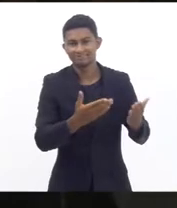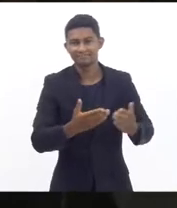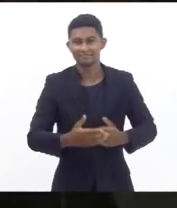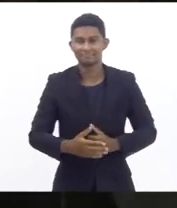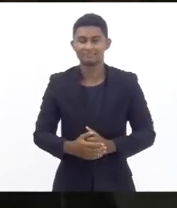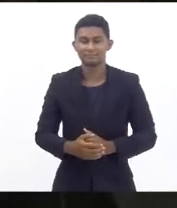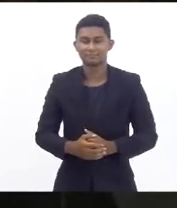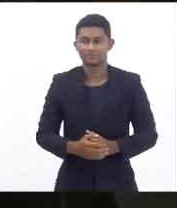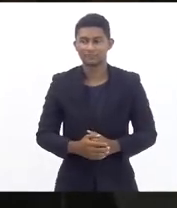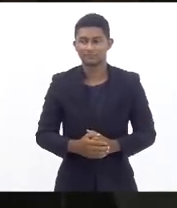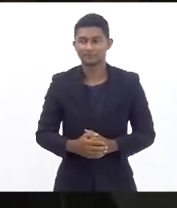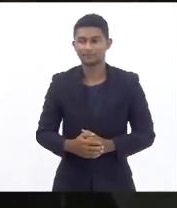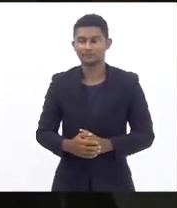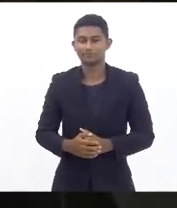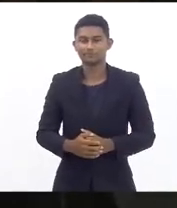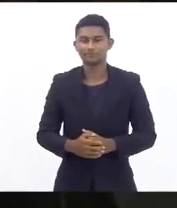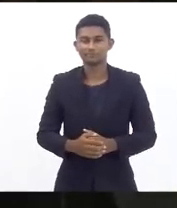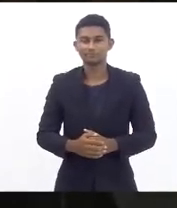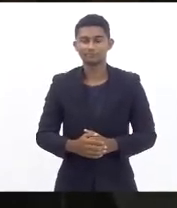cumprimentar